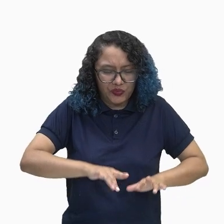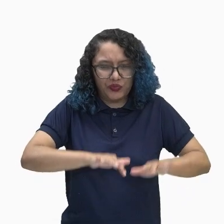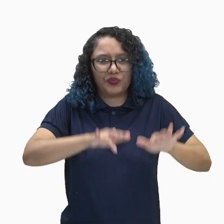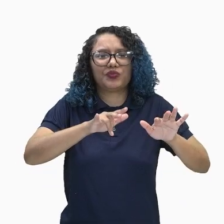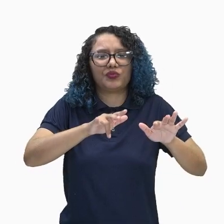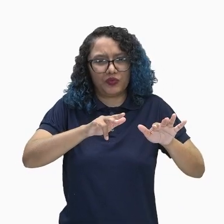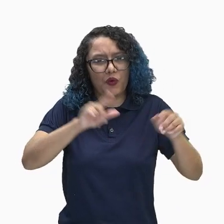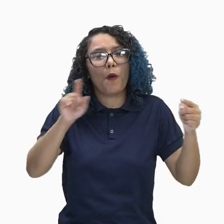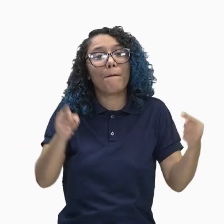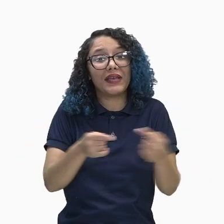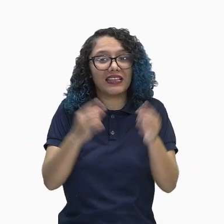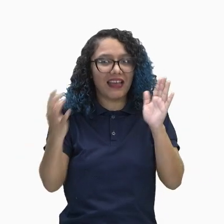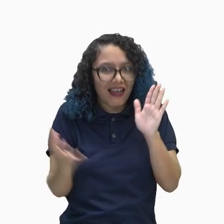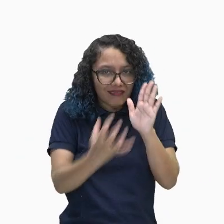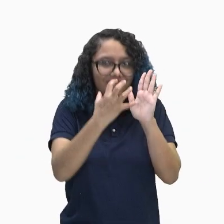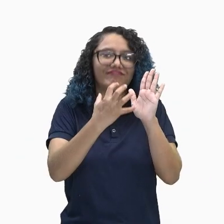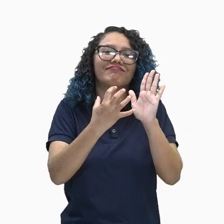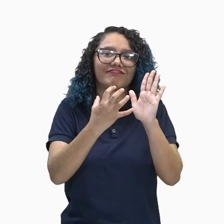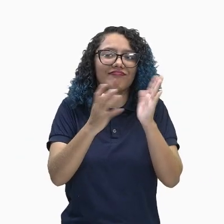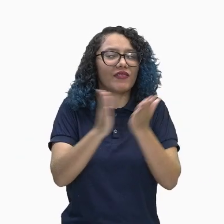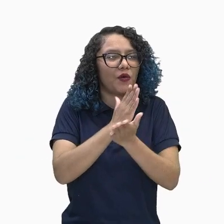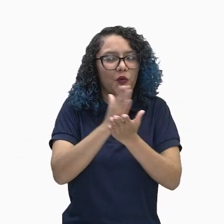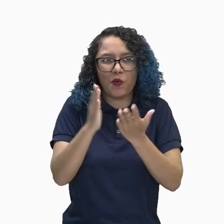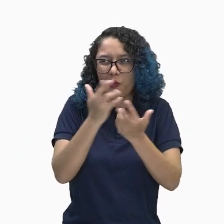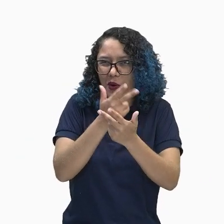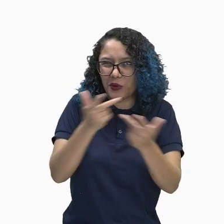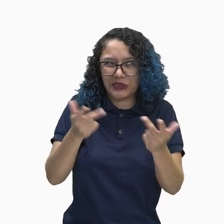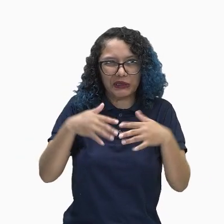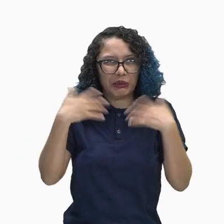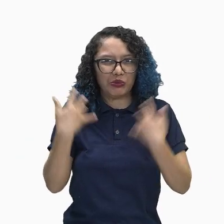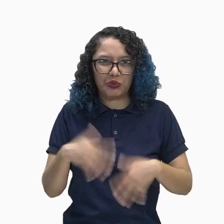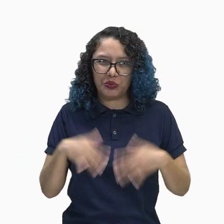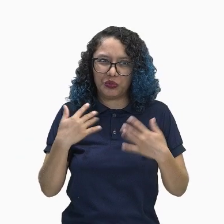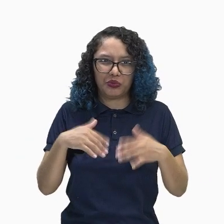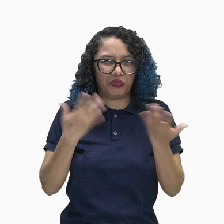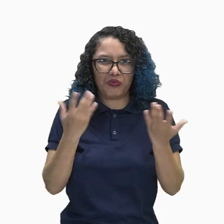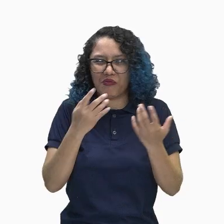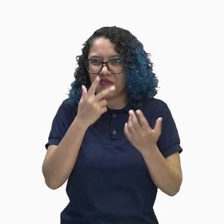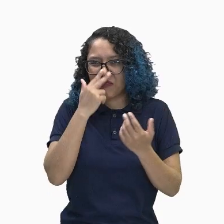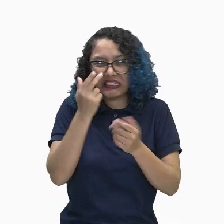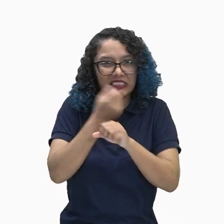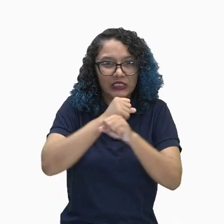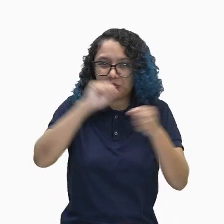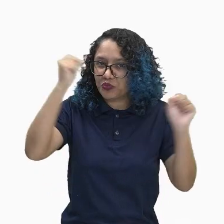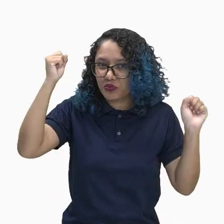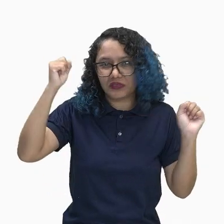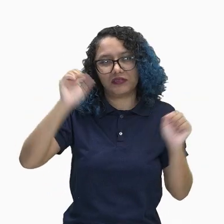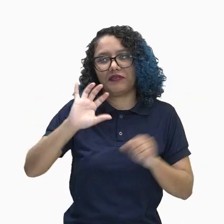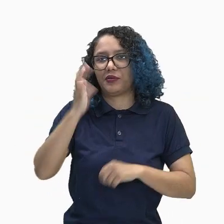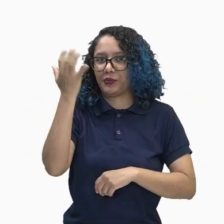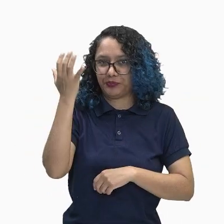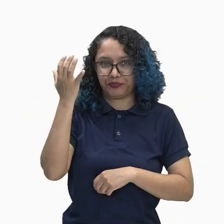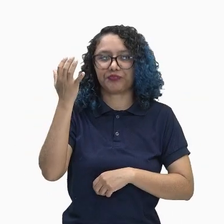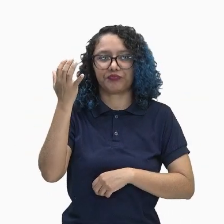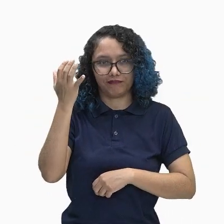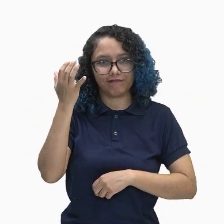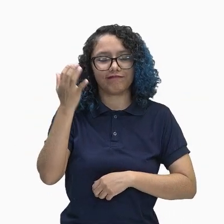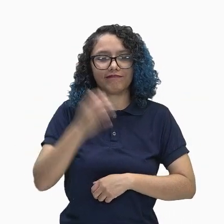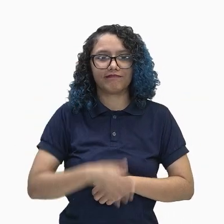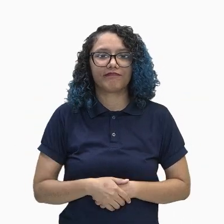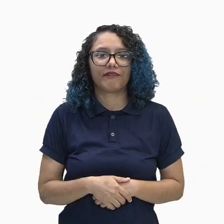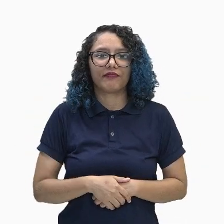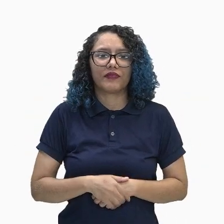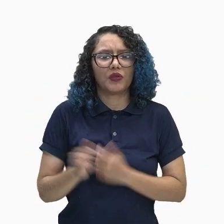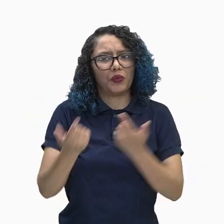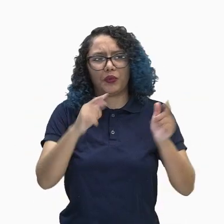exagero, algo extremamente exagerado, algo que é praticamente impossível de acontecer. E dentre